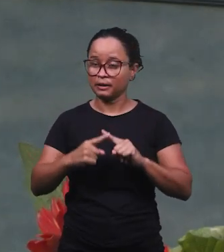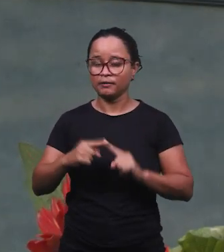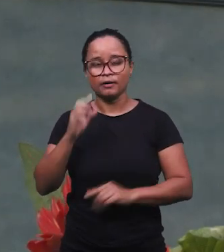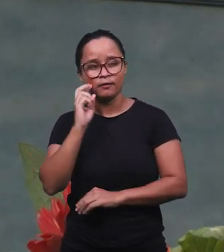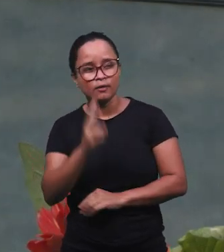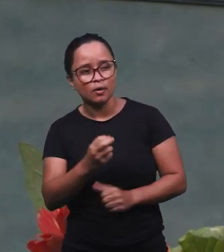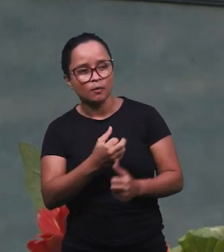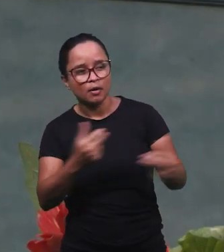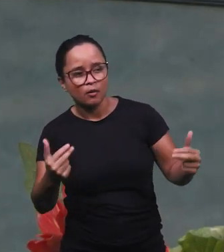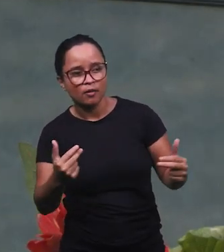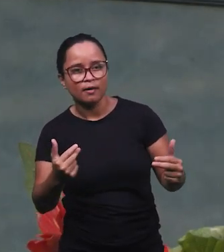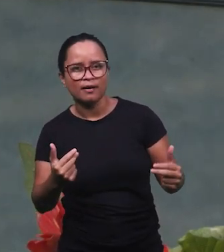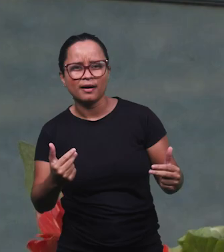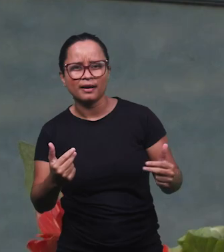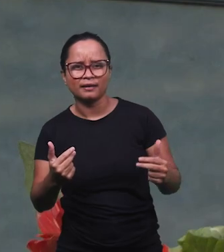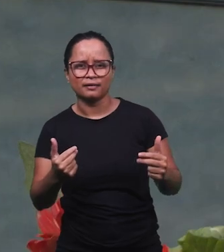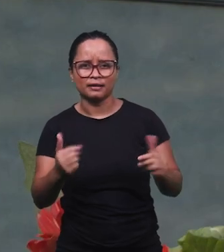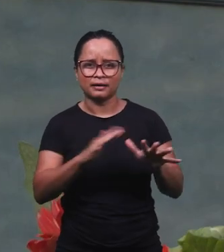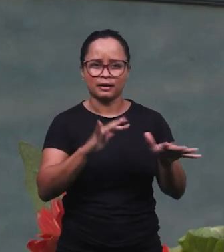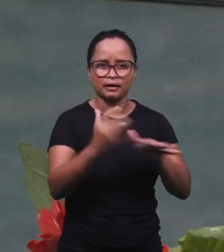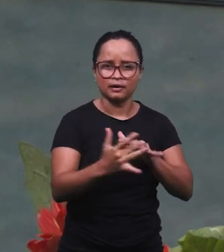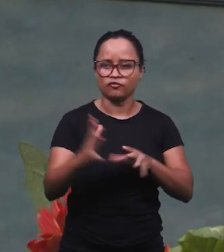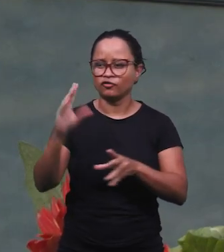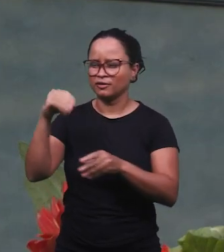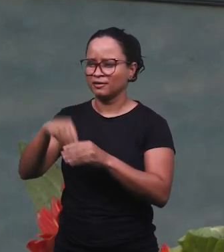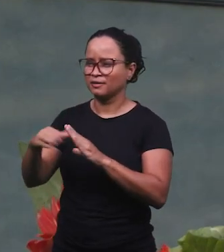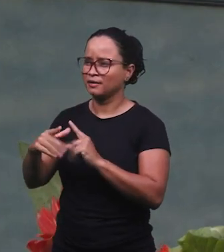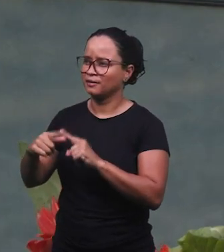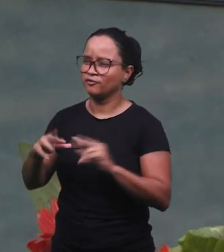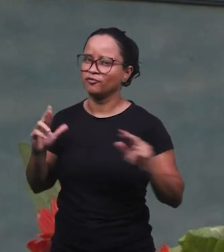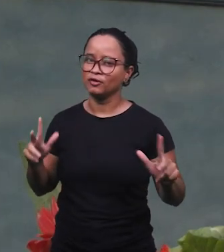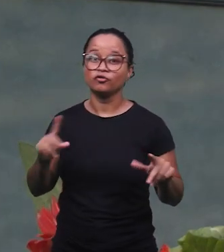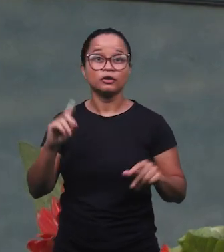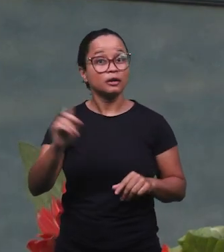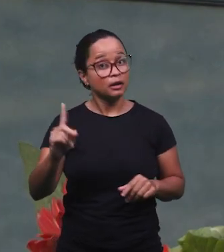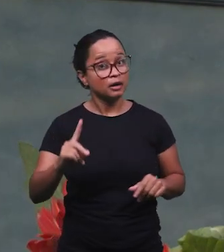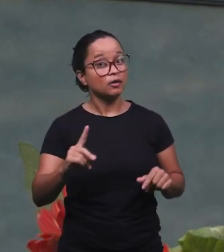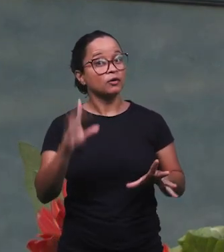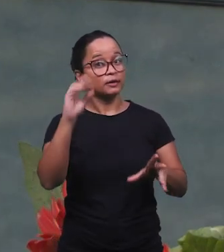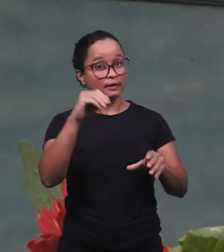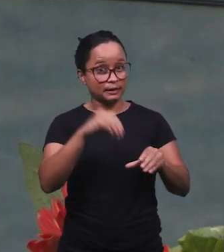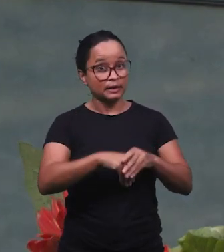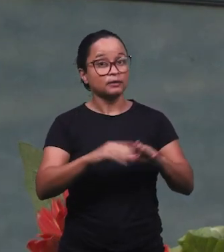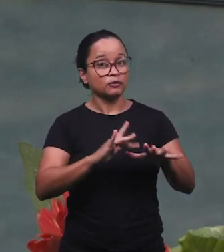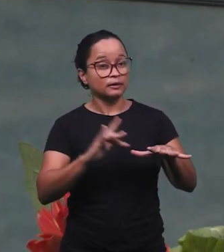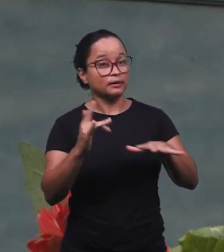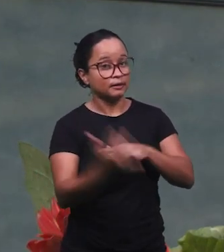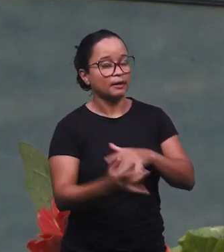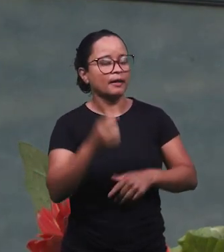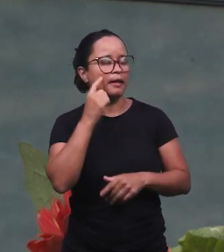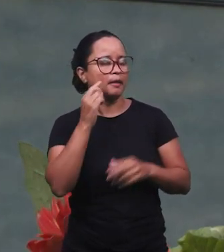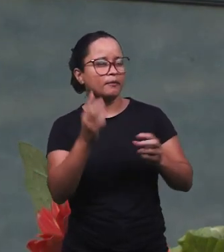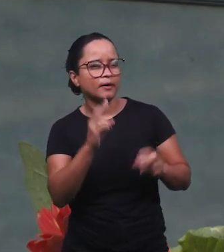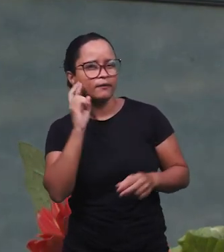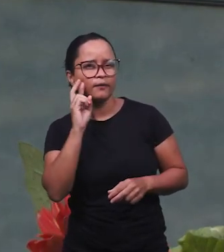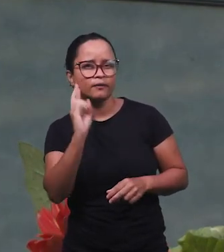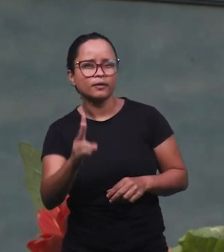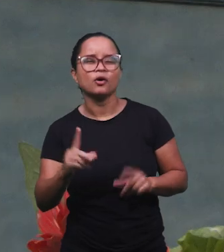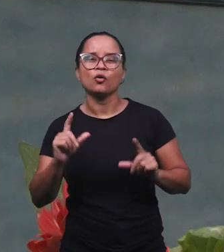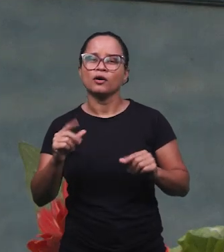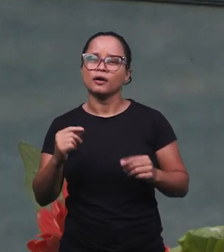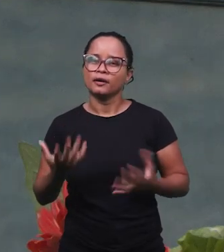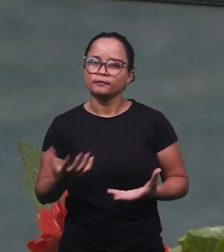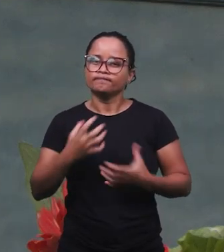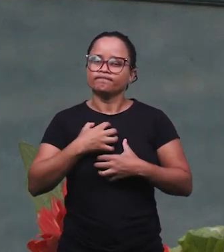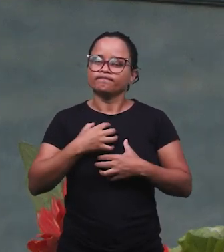redes sociais e outra quando chegar. Ela vai ver já nas redes sociais aquilo que é a necessidade dela, que vai